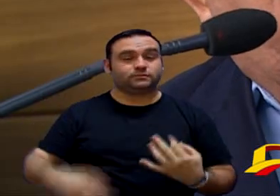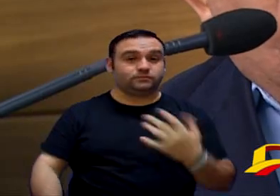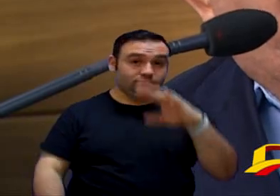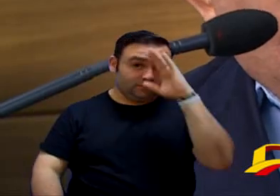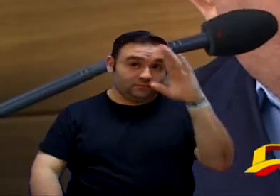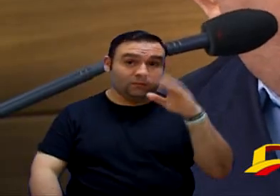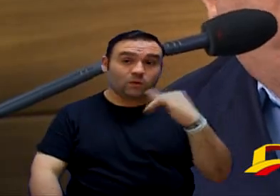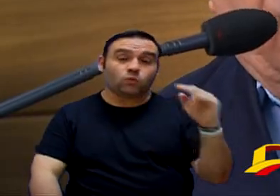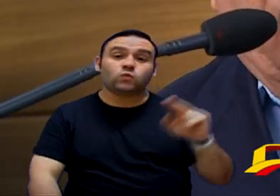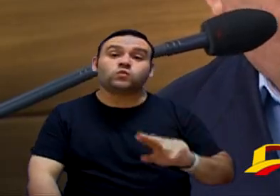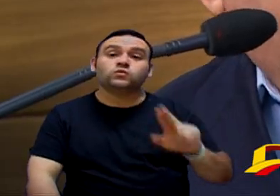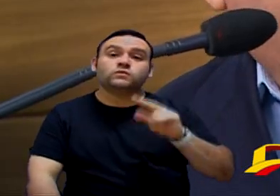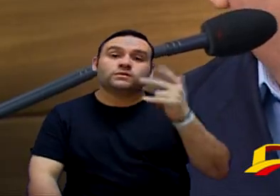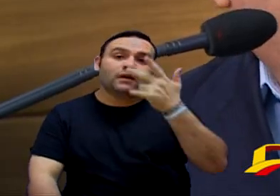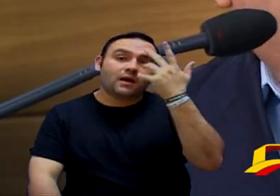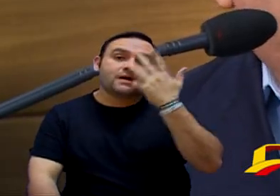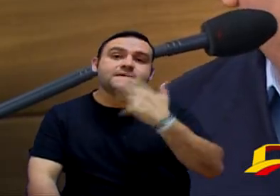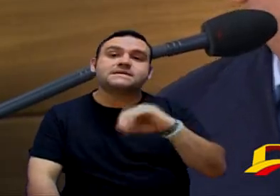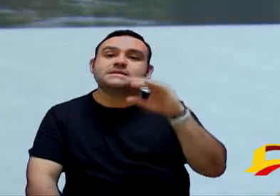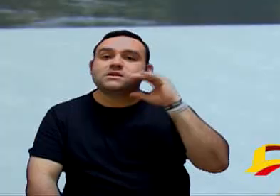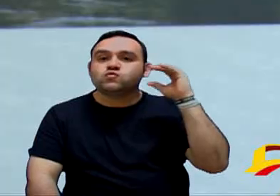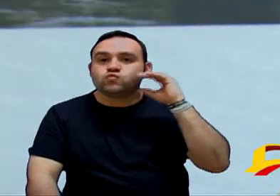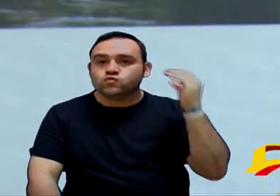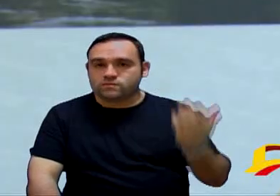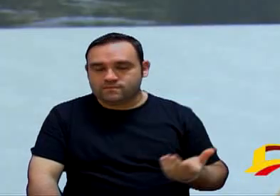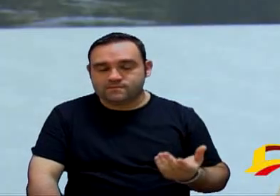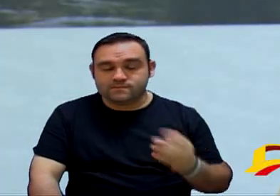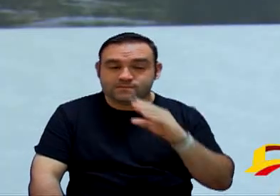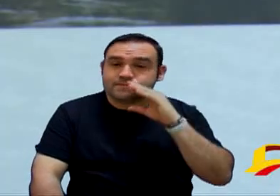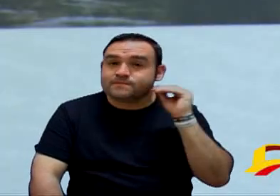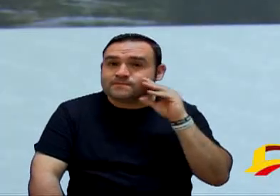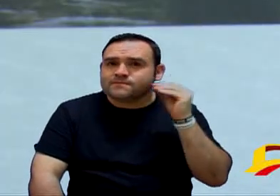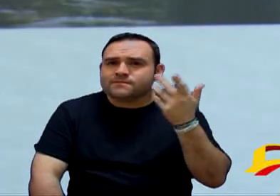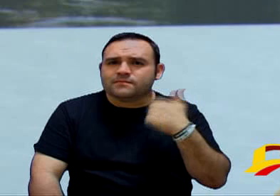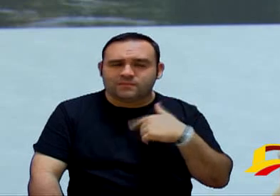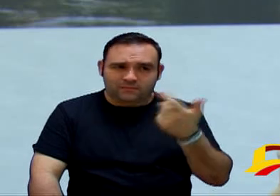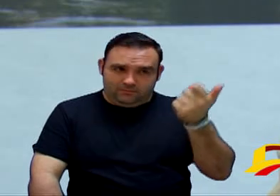para uso para o pessoal infanto-juvenil mas Vereador